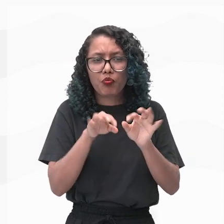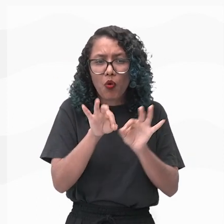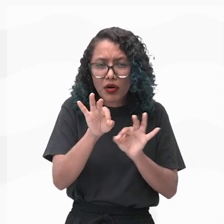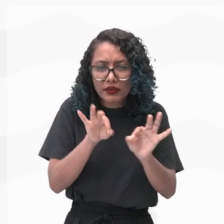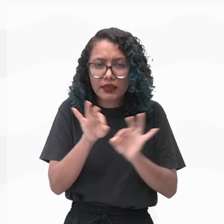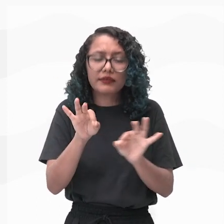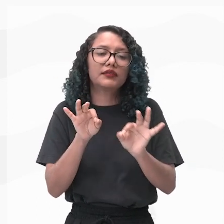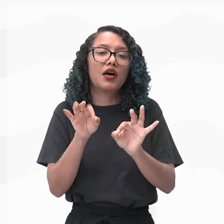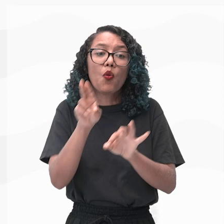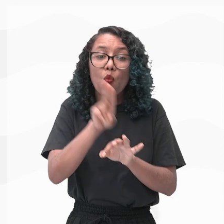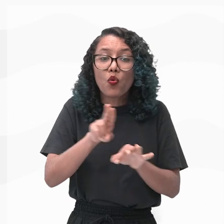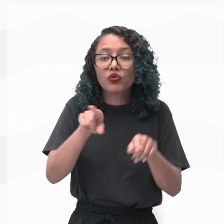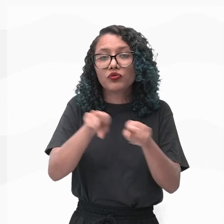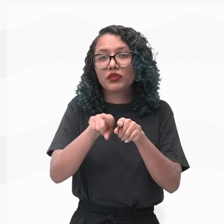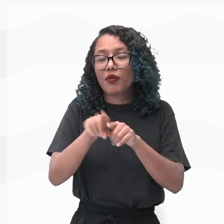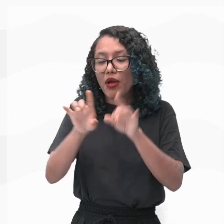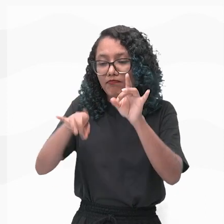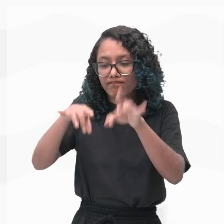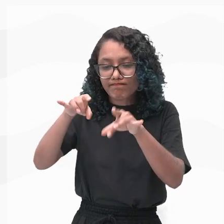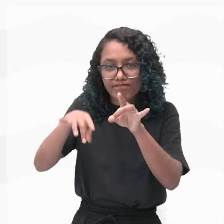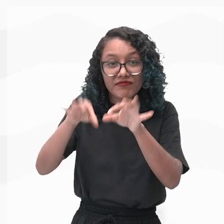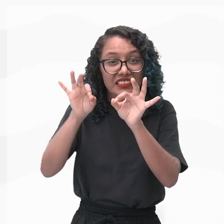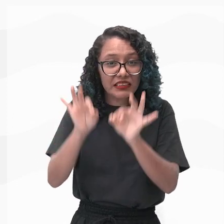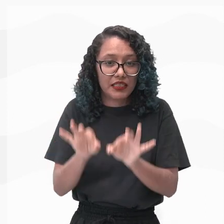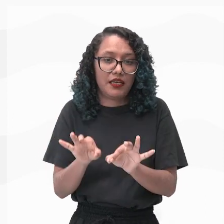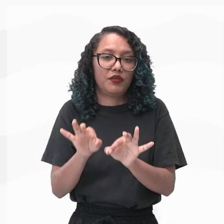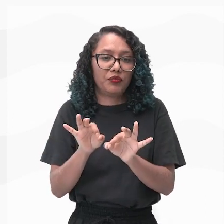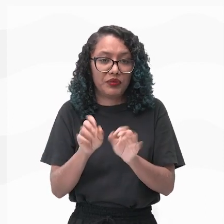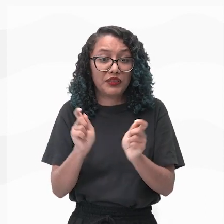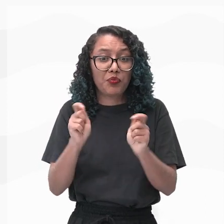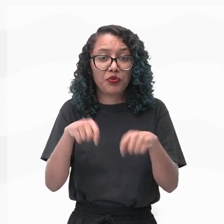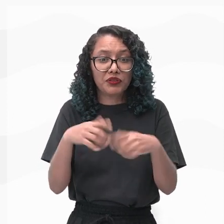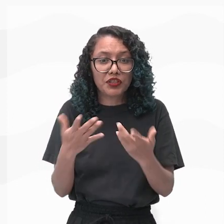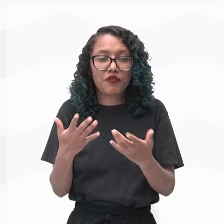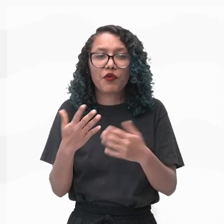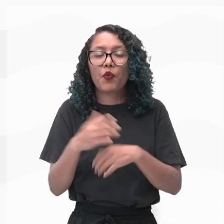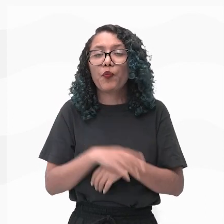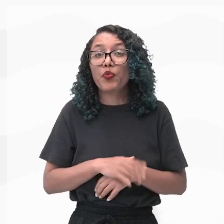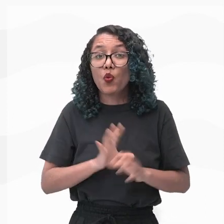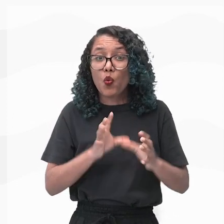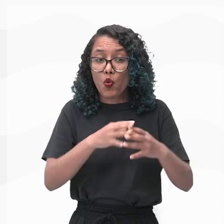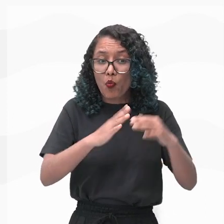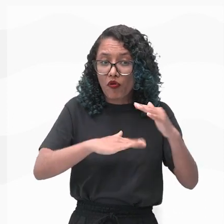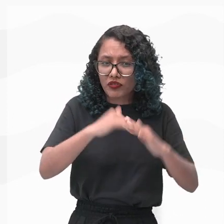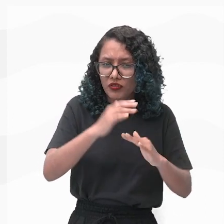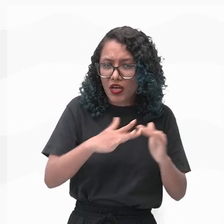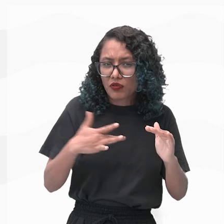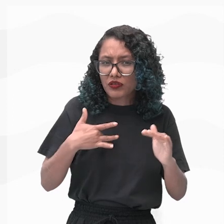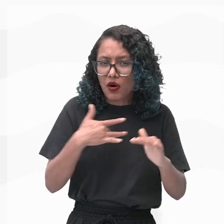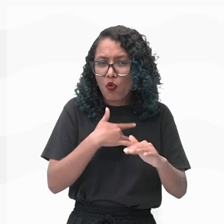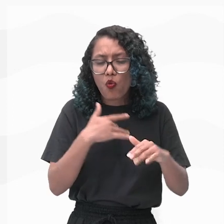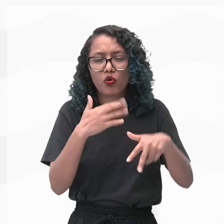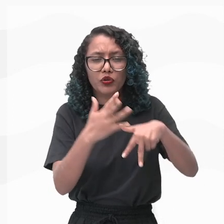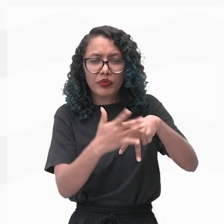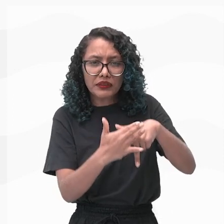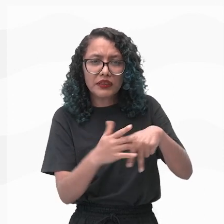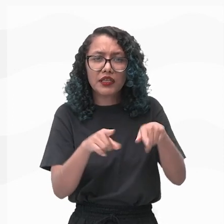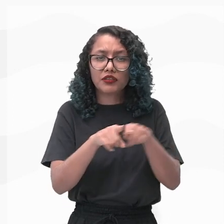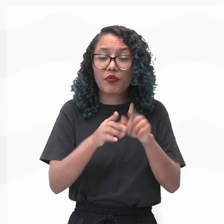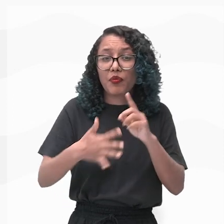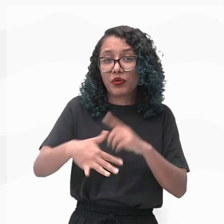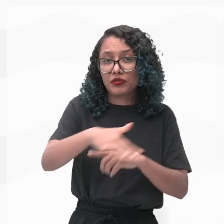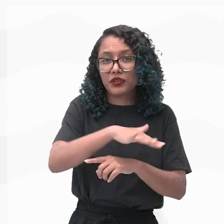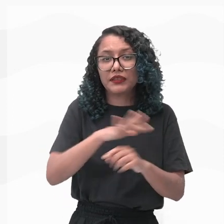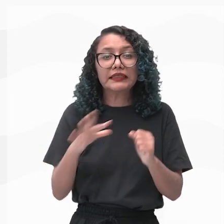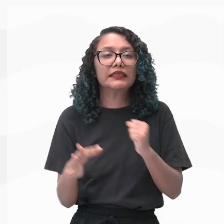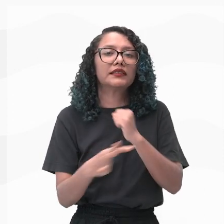e descarte desses materiais, garantindo a segurança dos profissionais de saúde, pacientes e